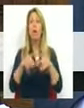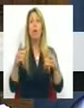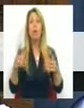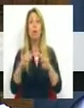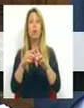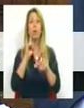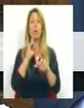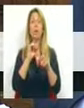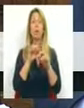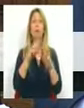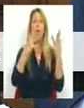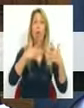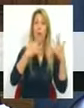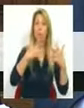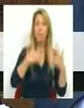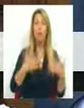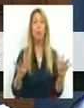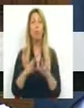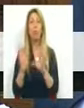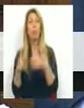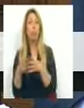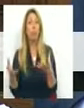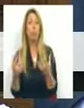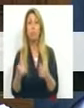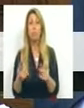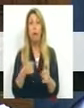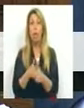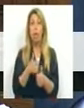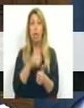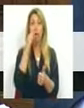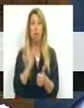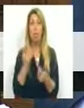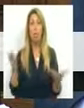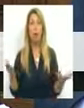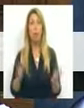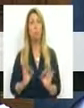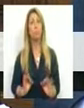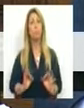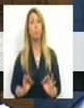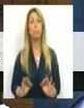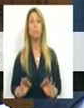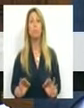de comitês de orçamento. Portanto, acompanhei o banco com total